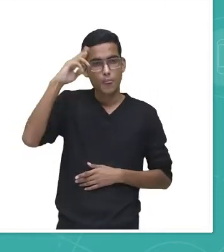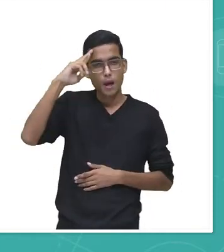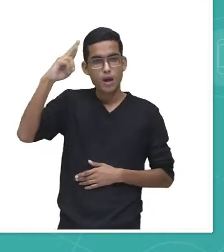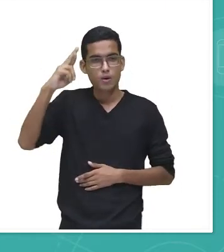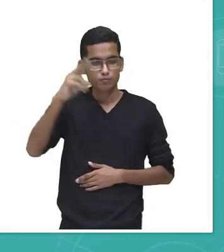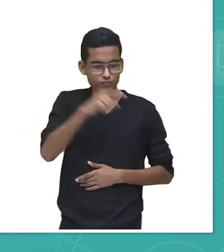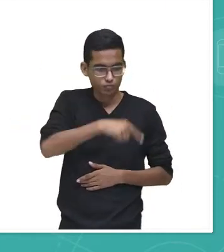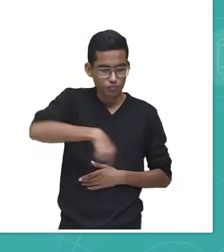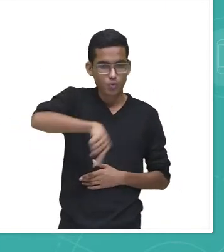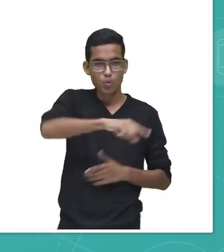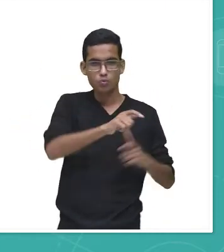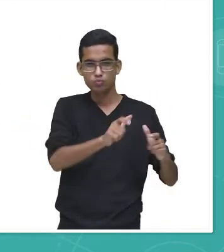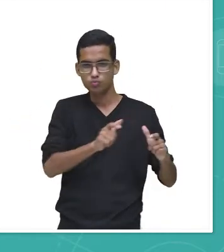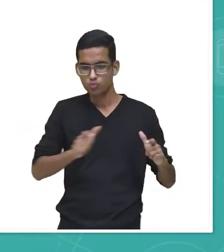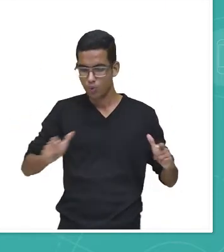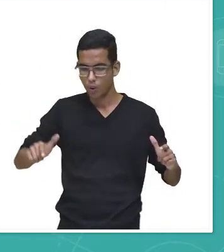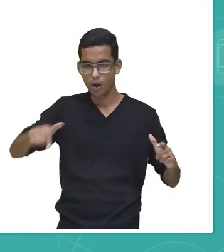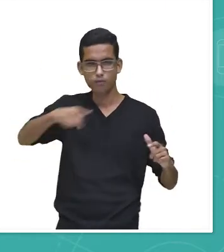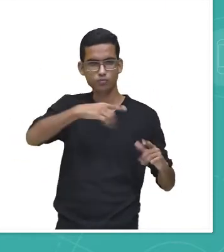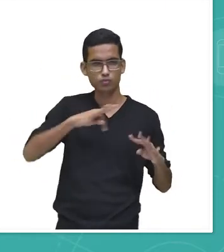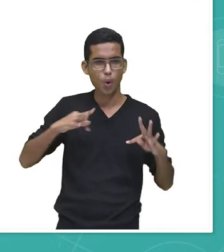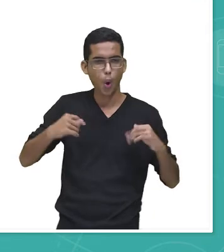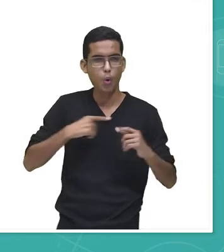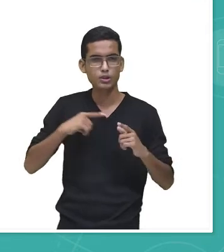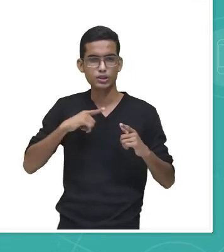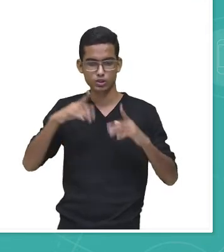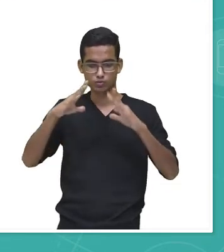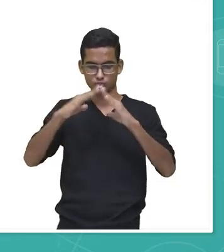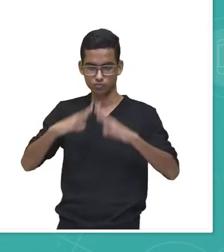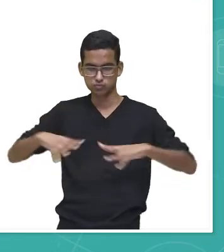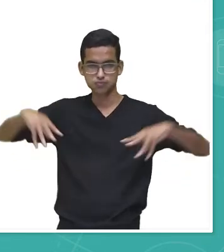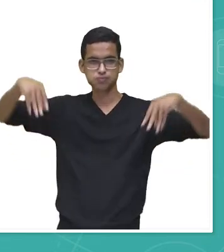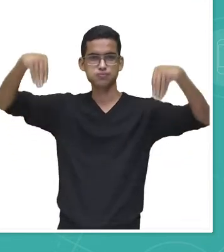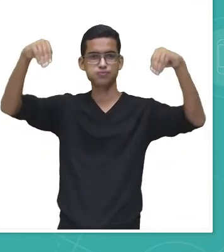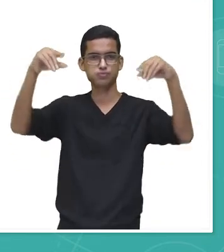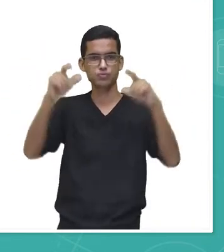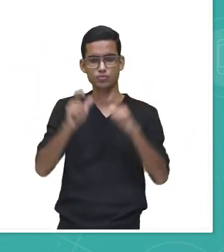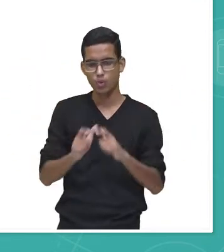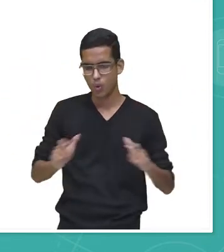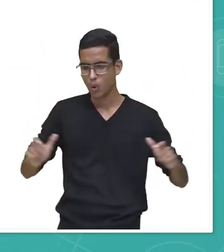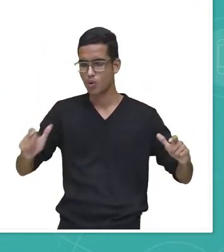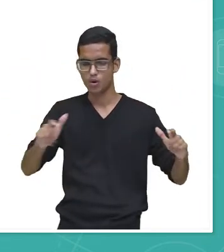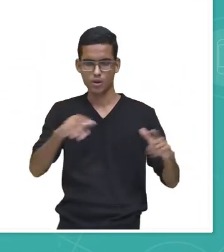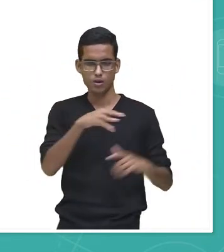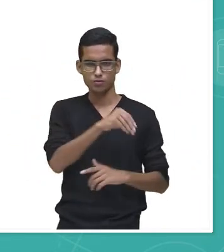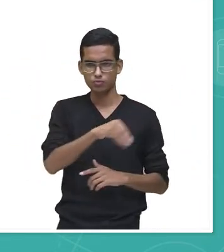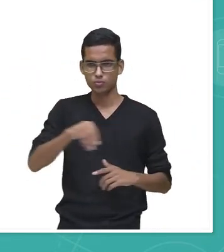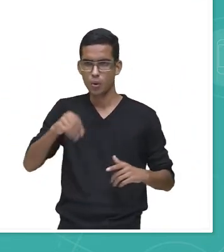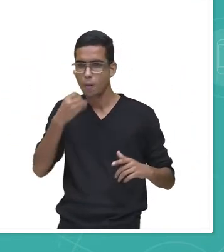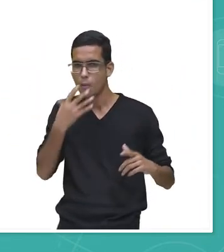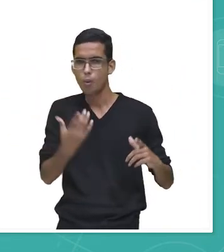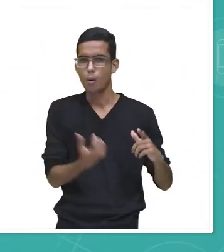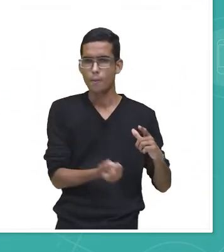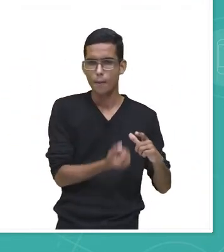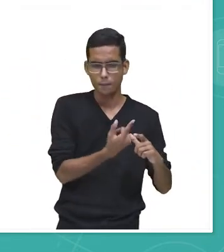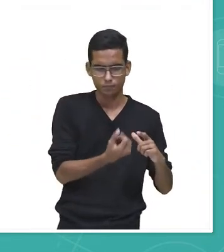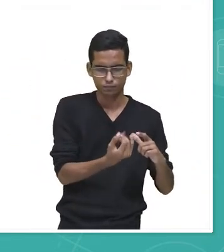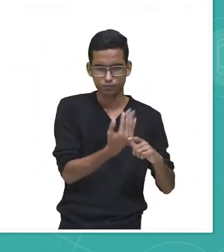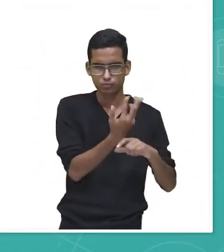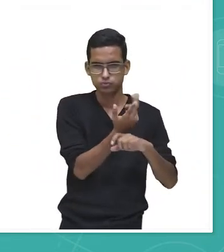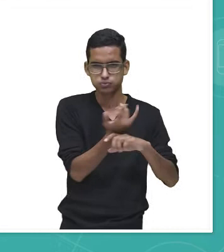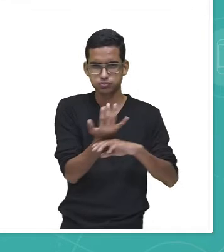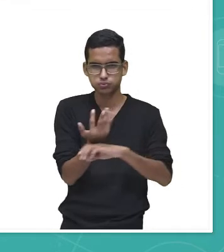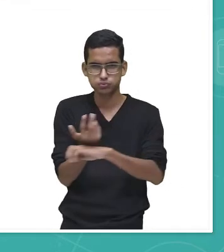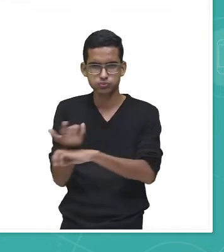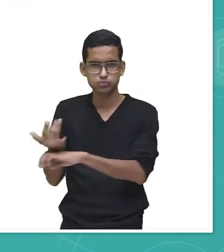desse território, onde ficavam os castelos, as terras mais férteis, olha aqui,